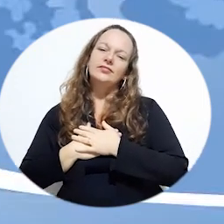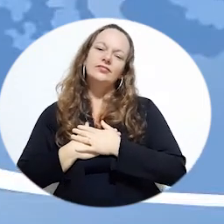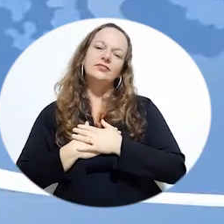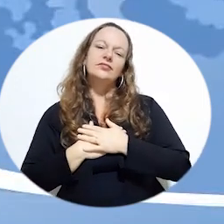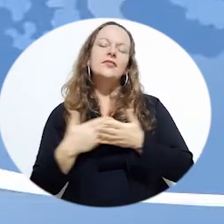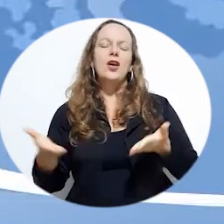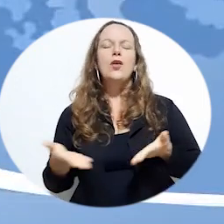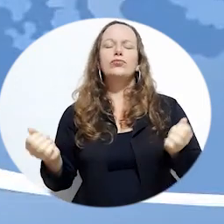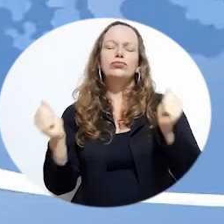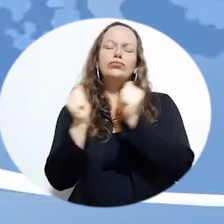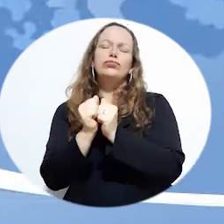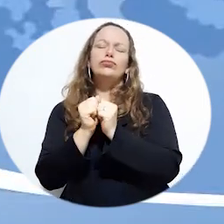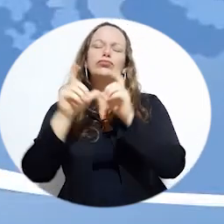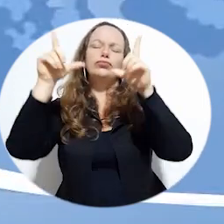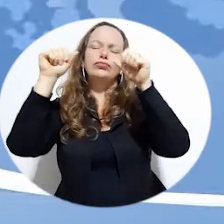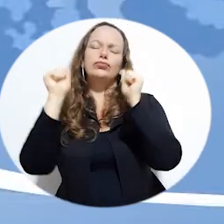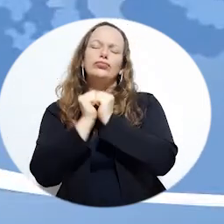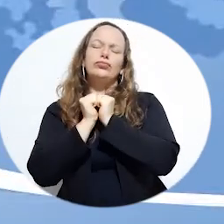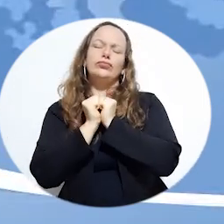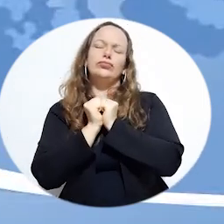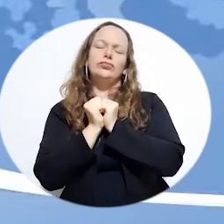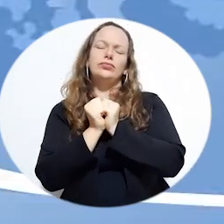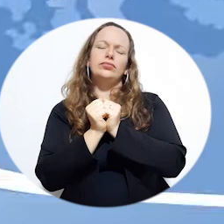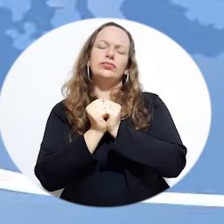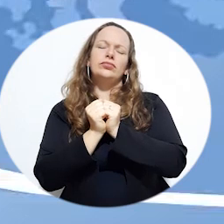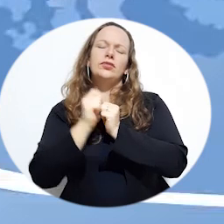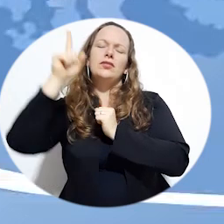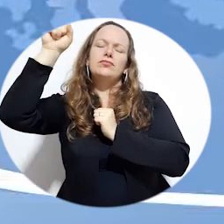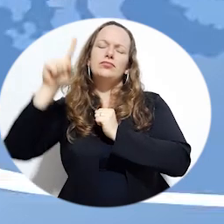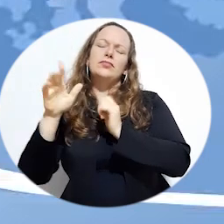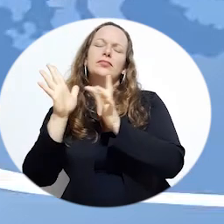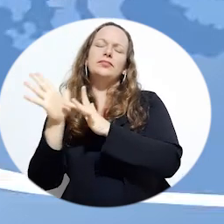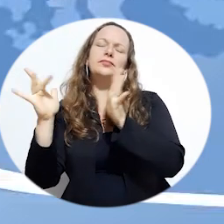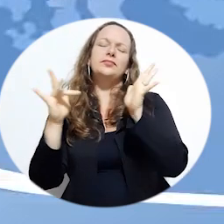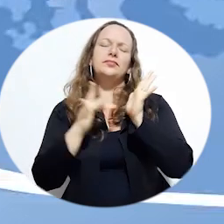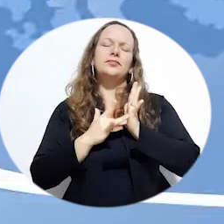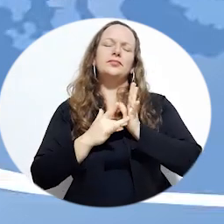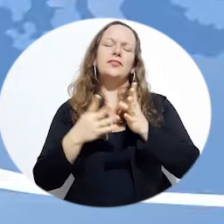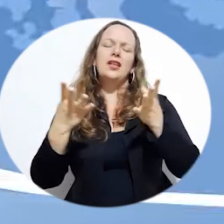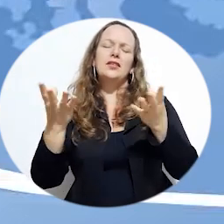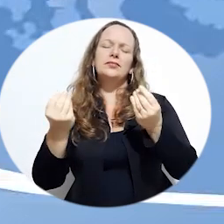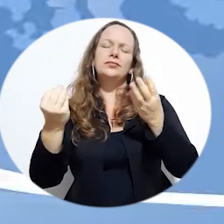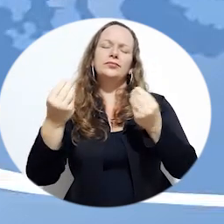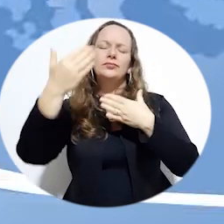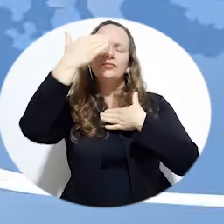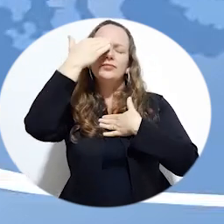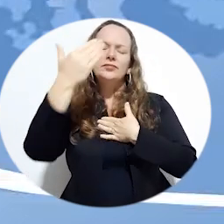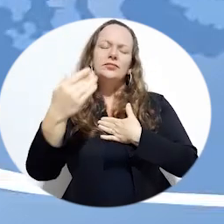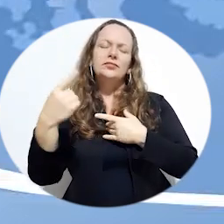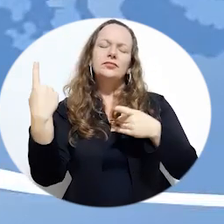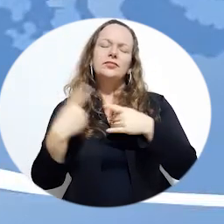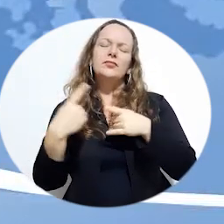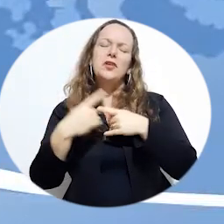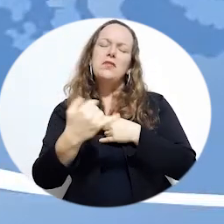Repete essa oração comigo agora, fecha os olhinhos e repete comigo. Senhor Jesus, muito obrigado, porque o